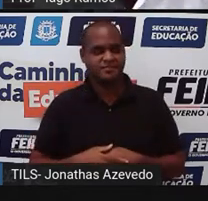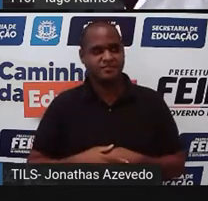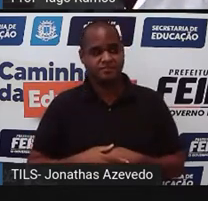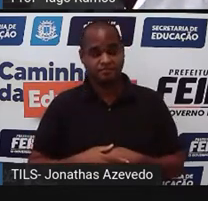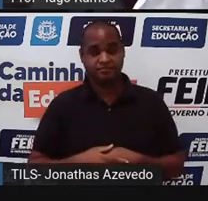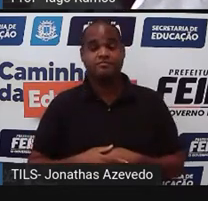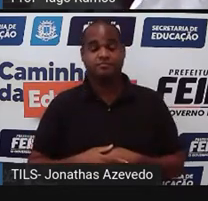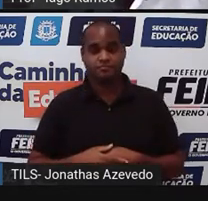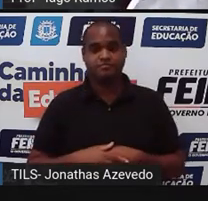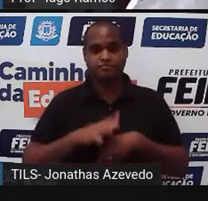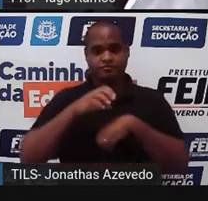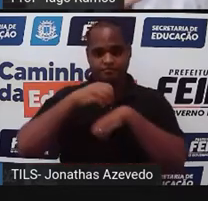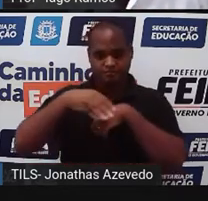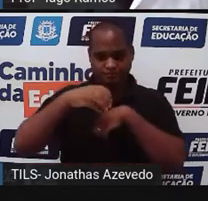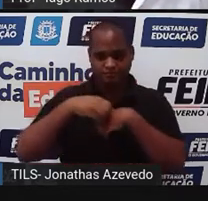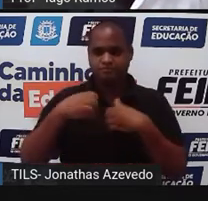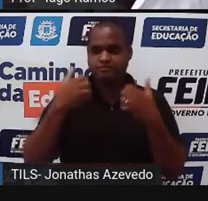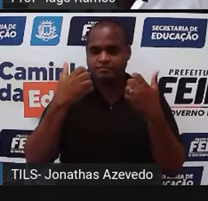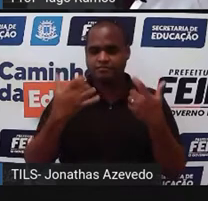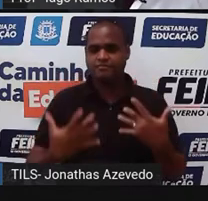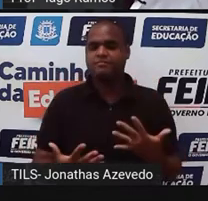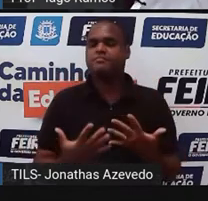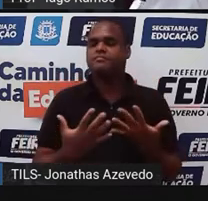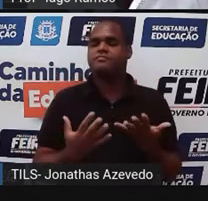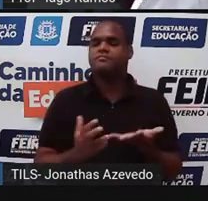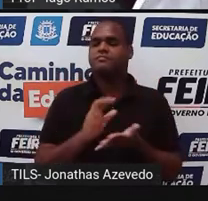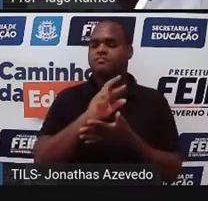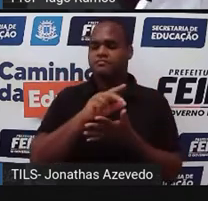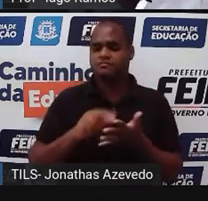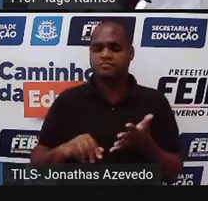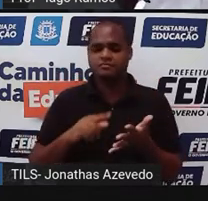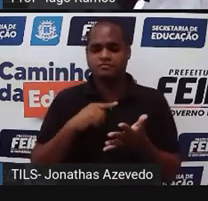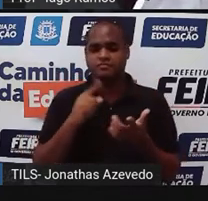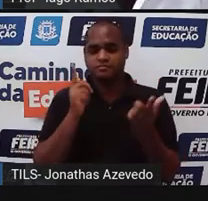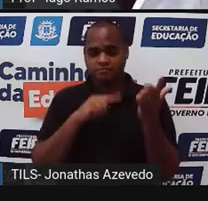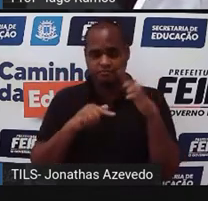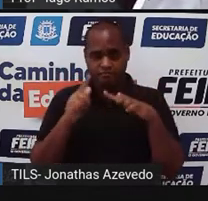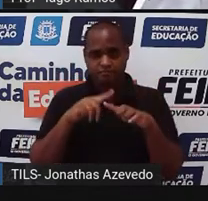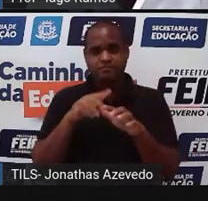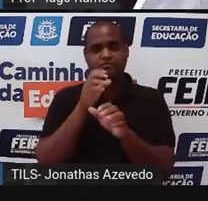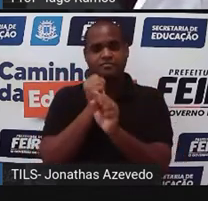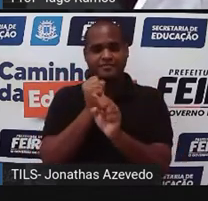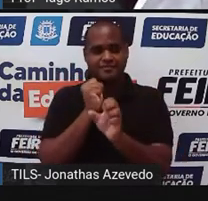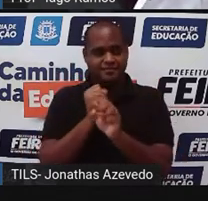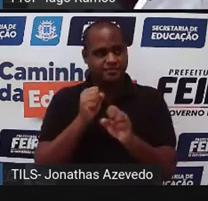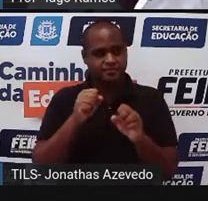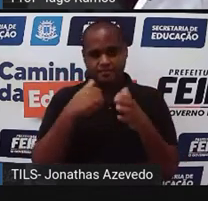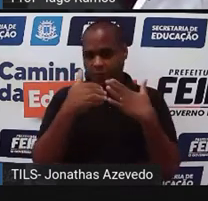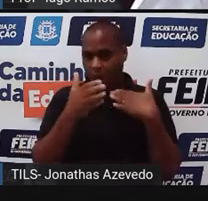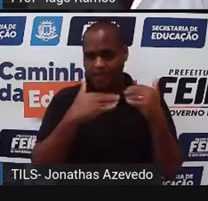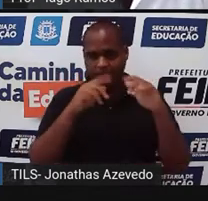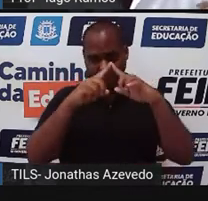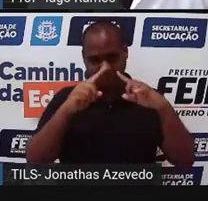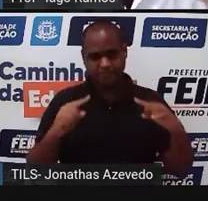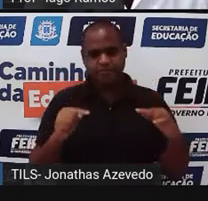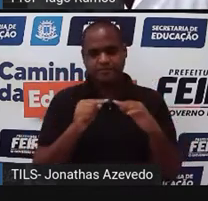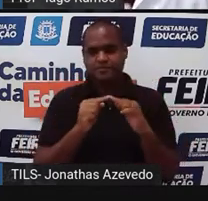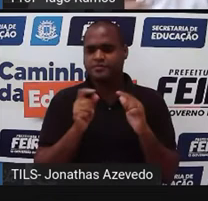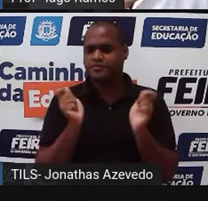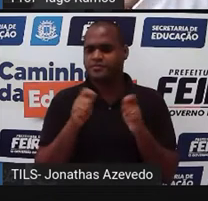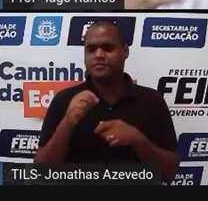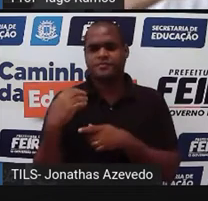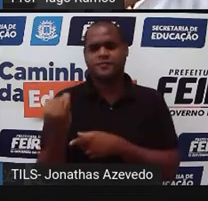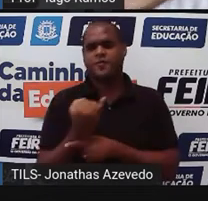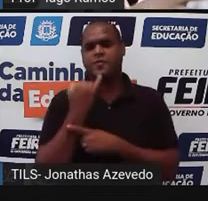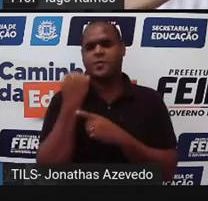e eu já vou trazer para você a maneira de calcular a área de qualquer triângulo não